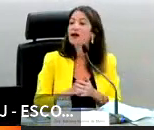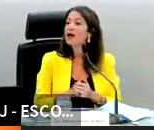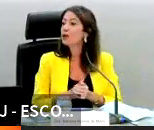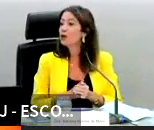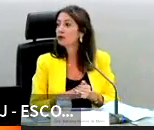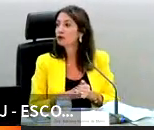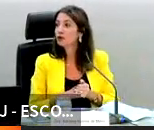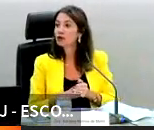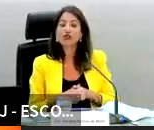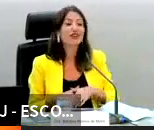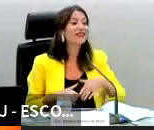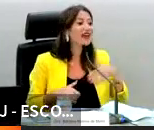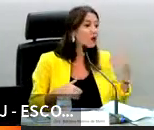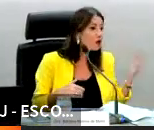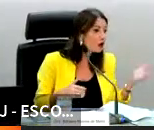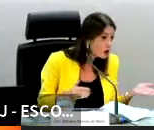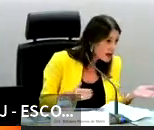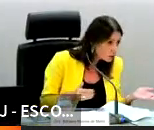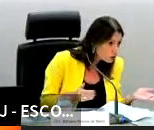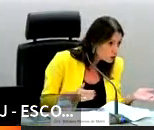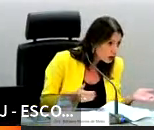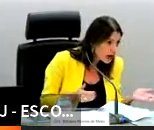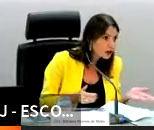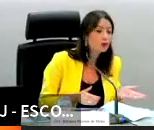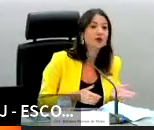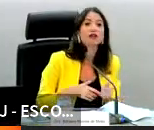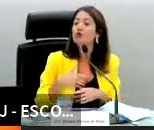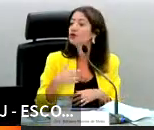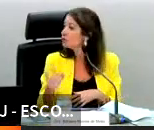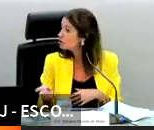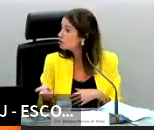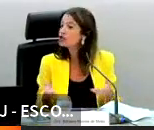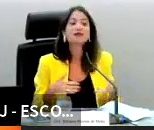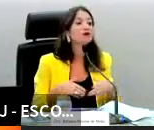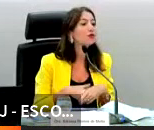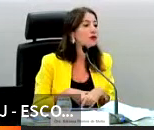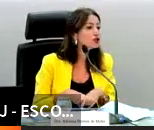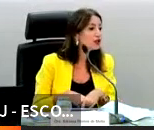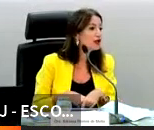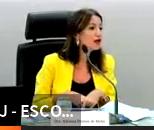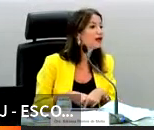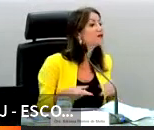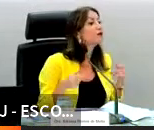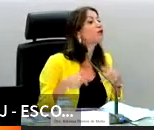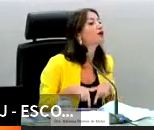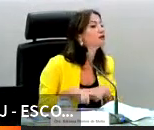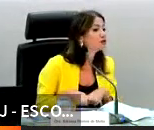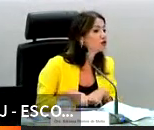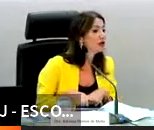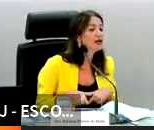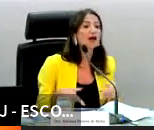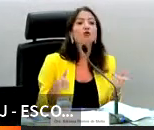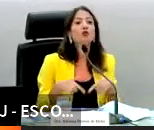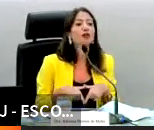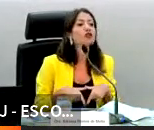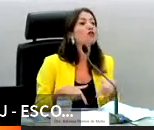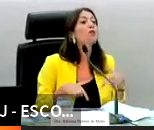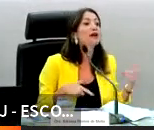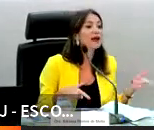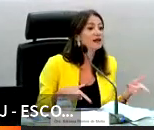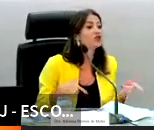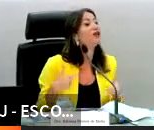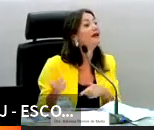feminista, é uma metodologia decolonial, de outro lado, porque estudamos pesquisadoras que são nossas e